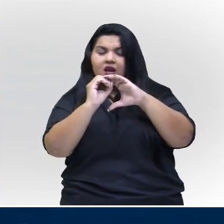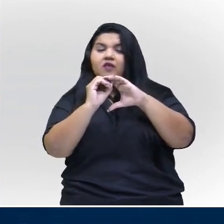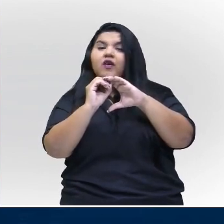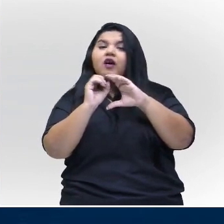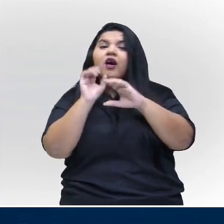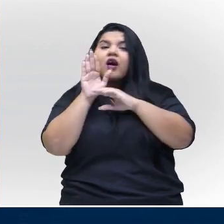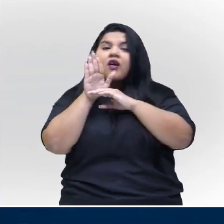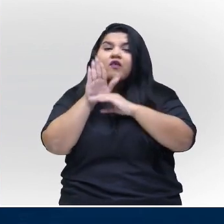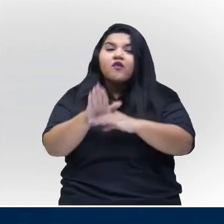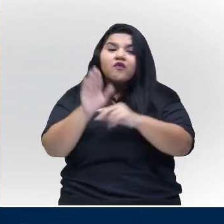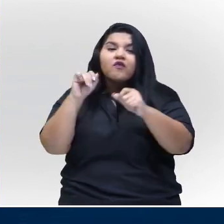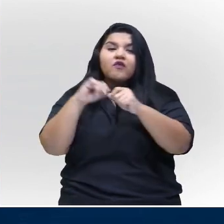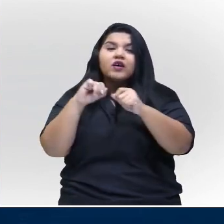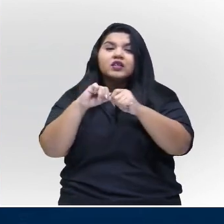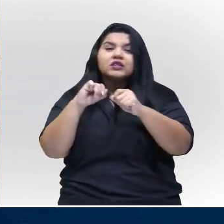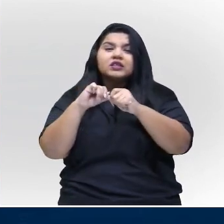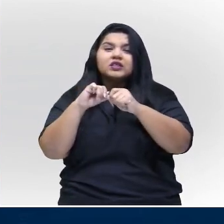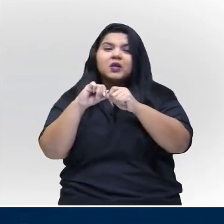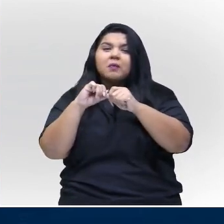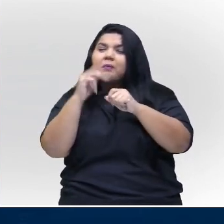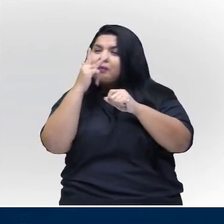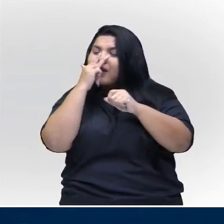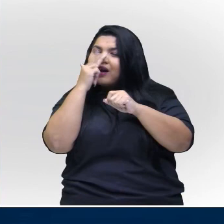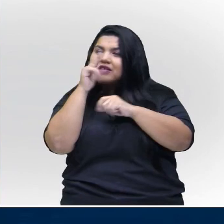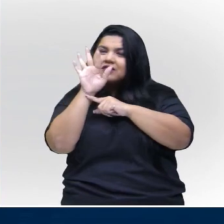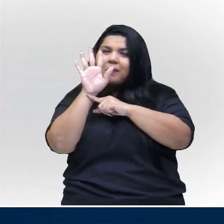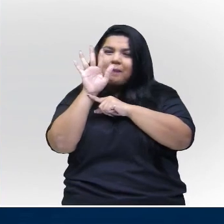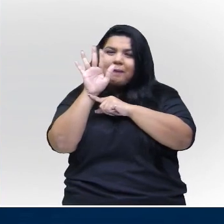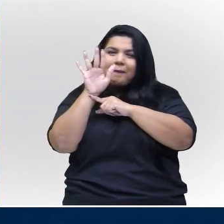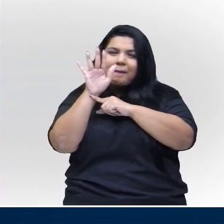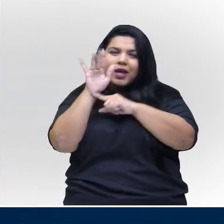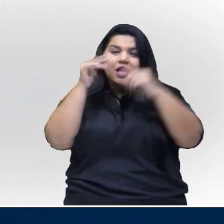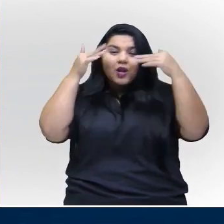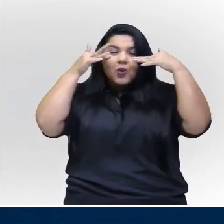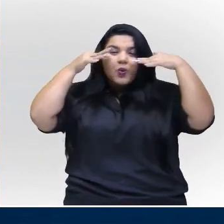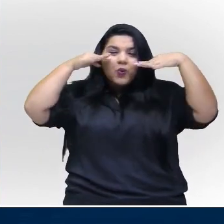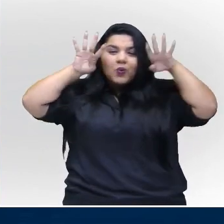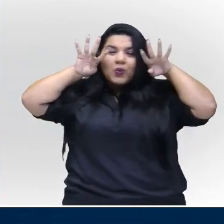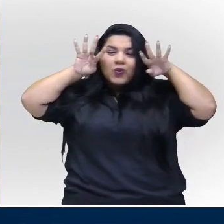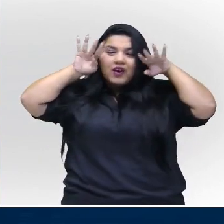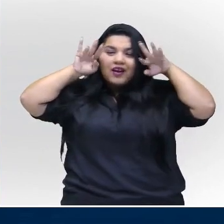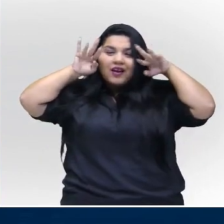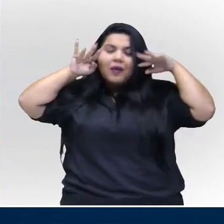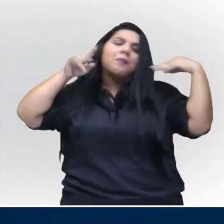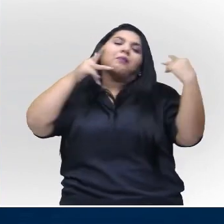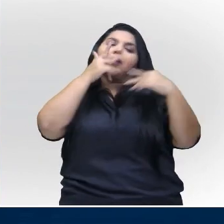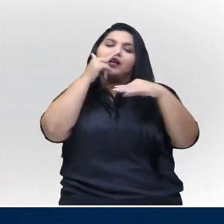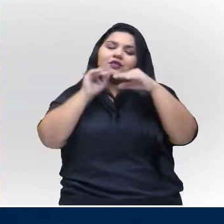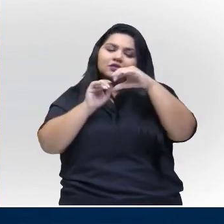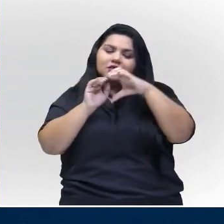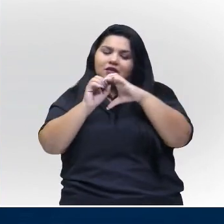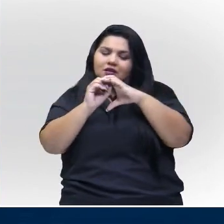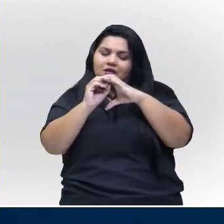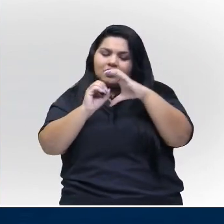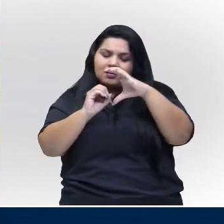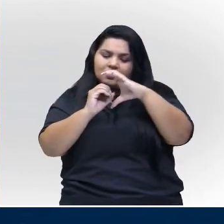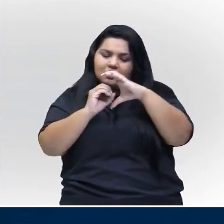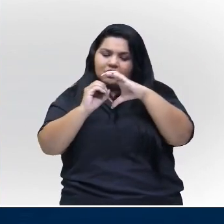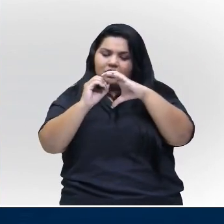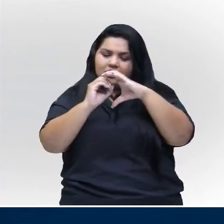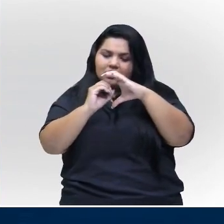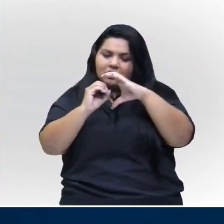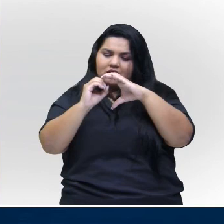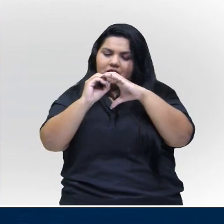que são umas espécies de pelos microscópicos que ficam ali por fora, né, da membrana, por exemplo. Ou também vão